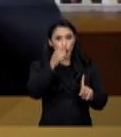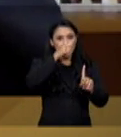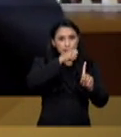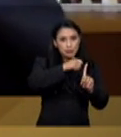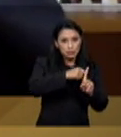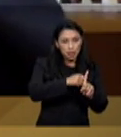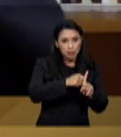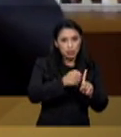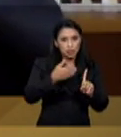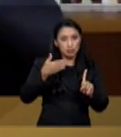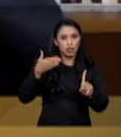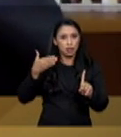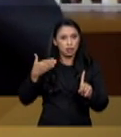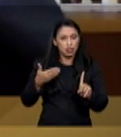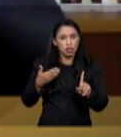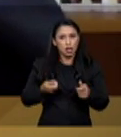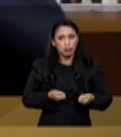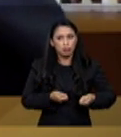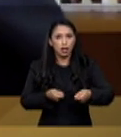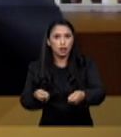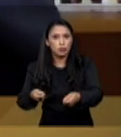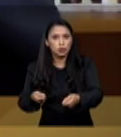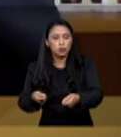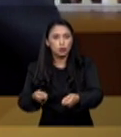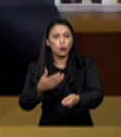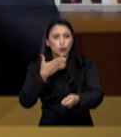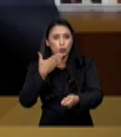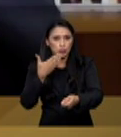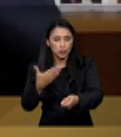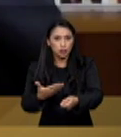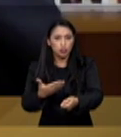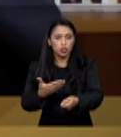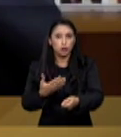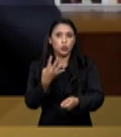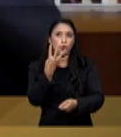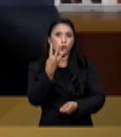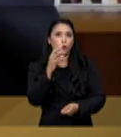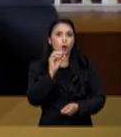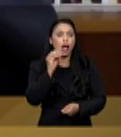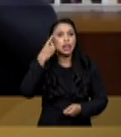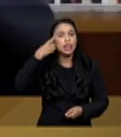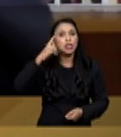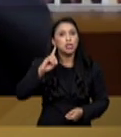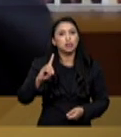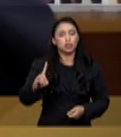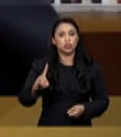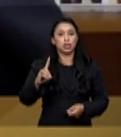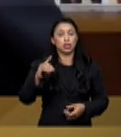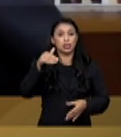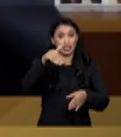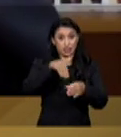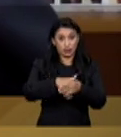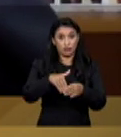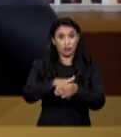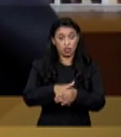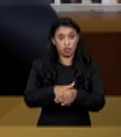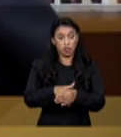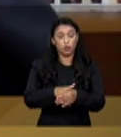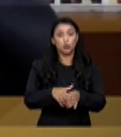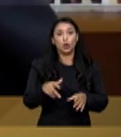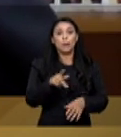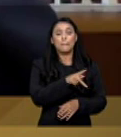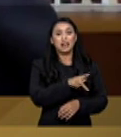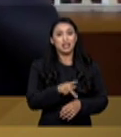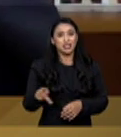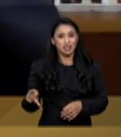2 meses desde a apresentação do requerimento e cerca de 40 dias desde a eleição e posse do atual